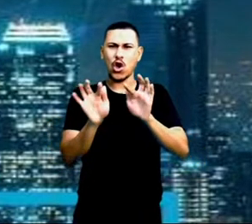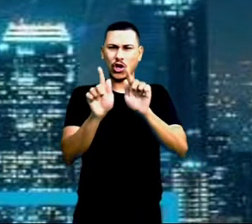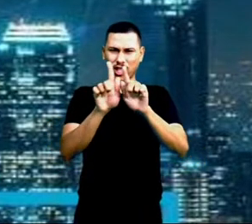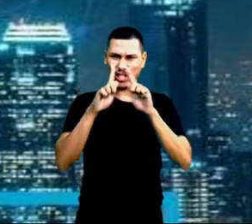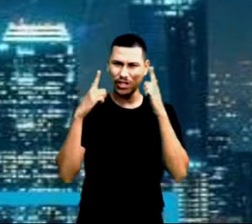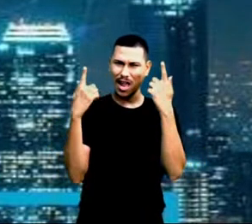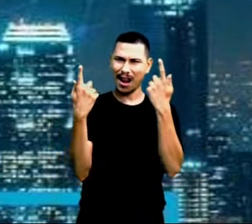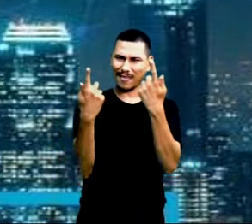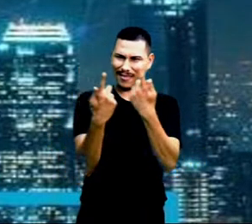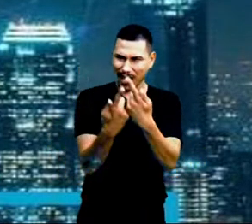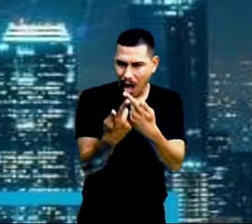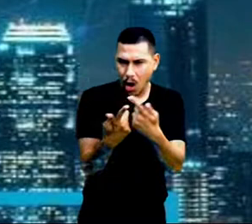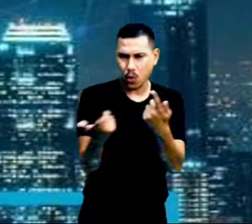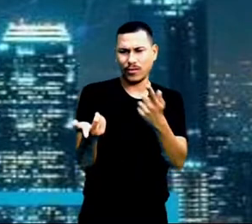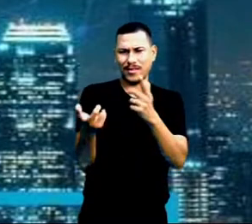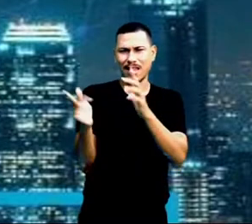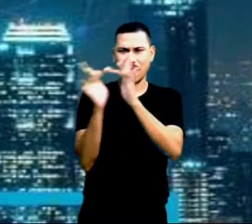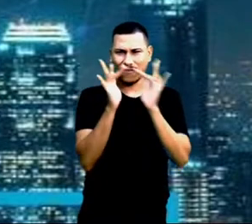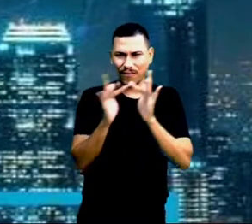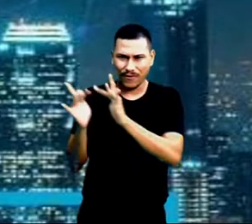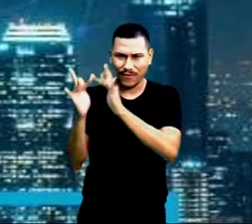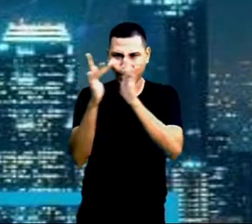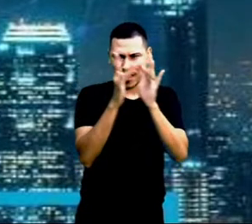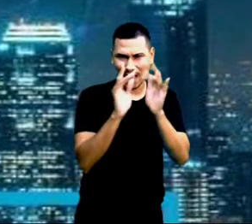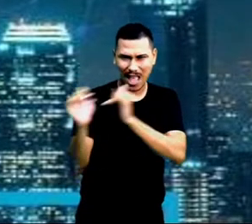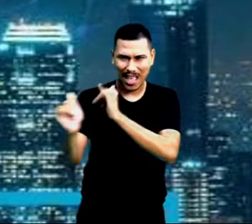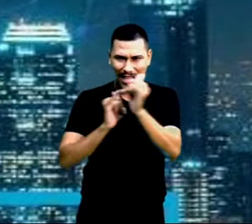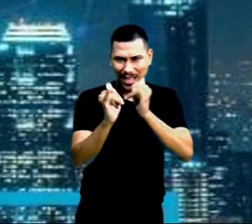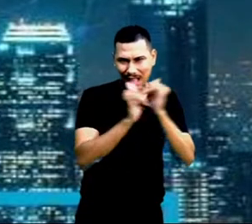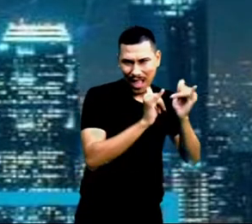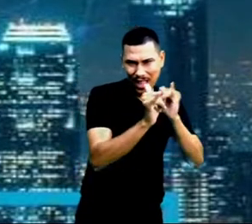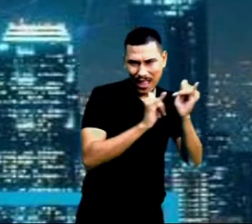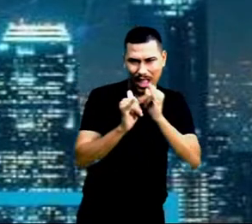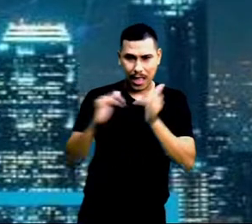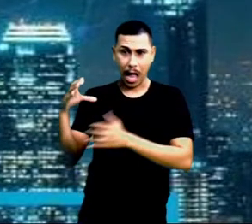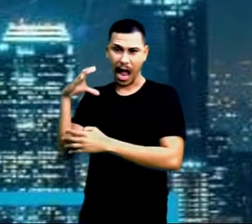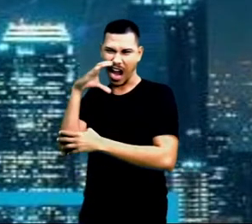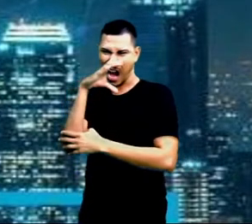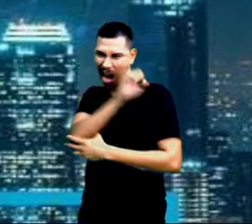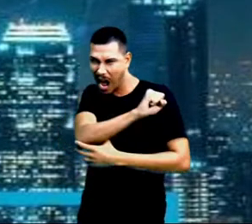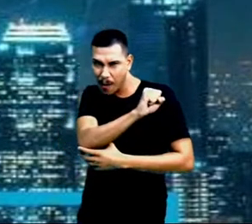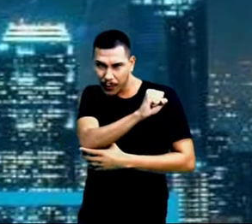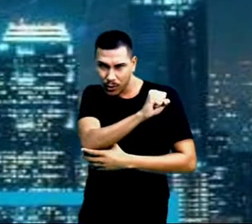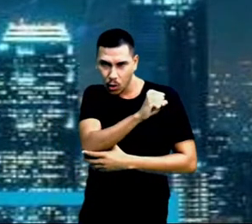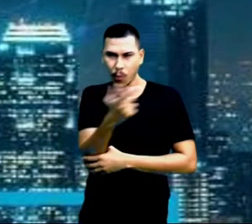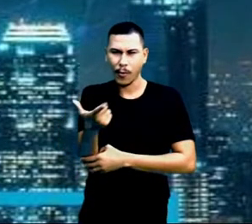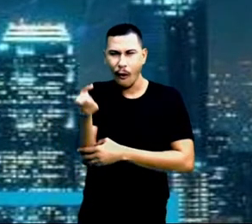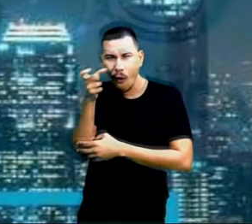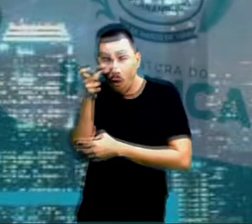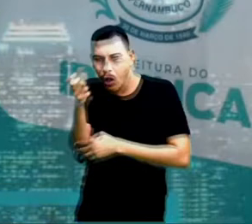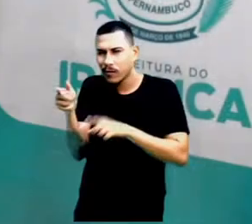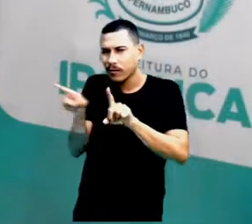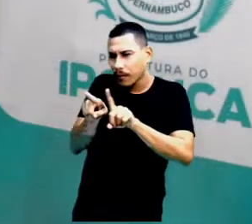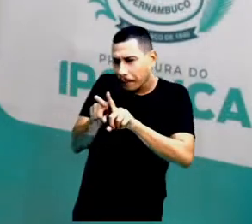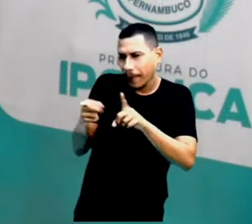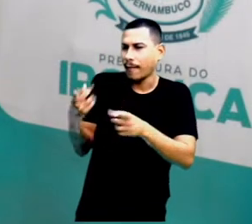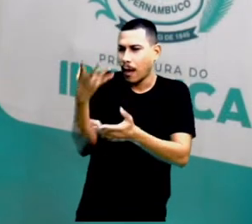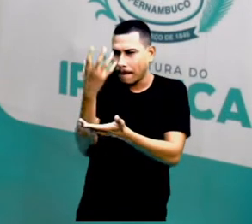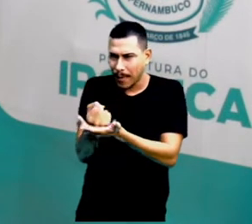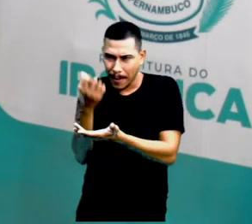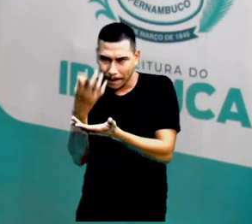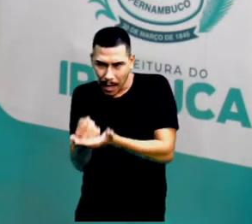de internet móvel que oferece velocidades para baixar e enviar arquivos muito mais